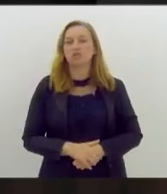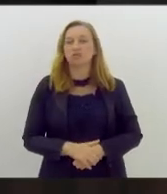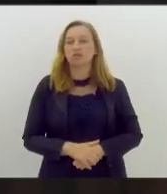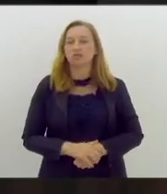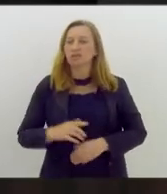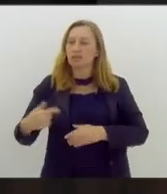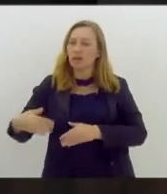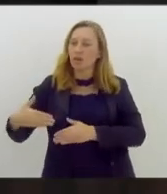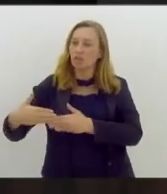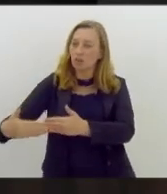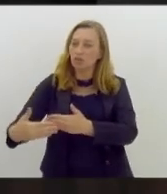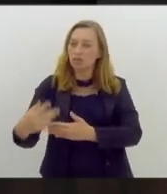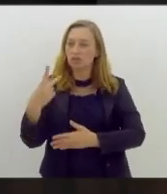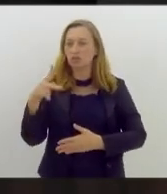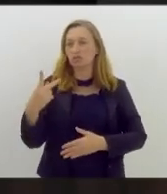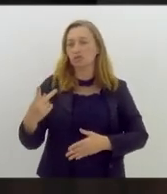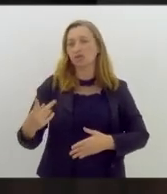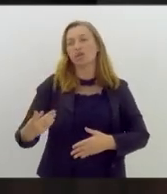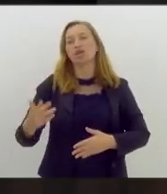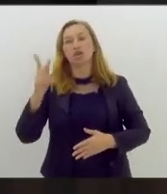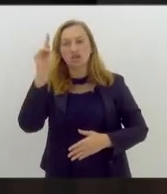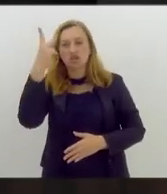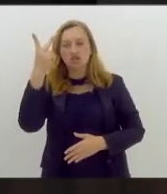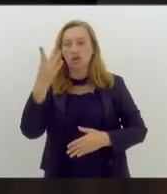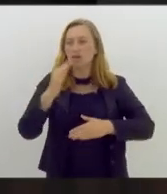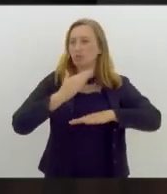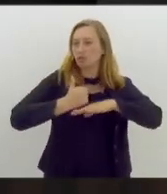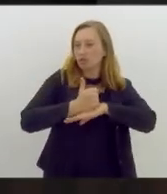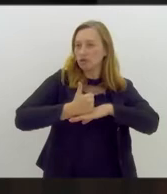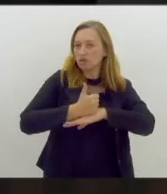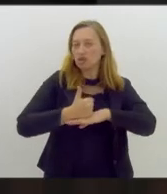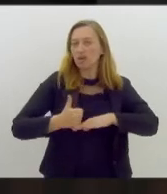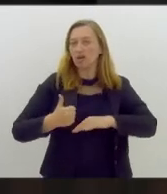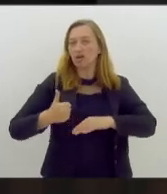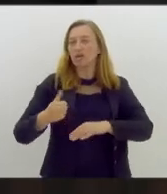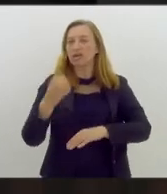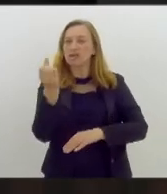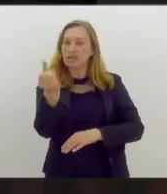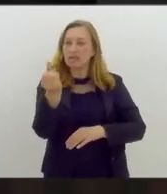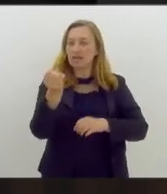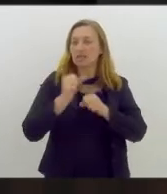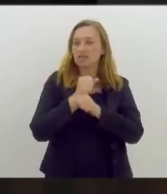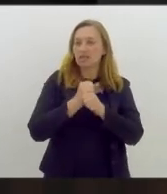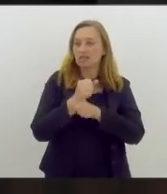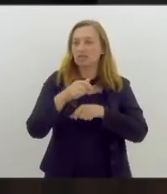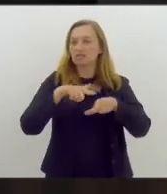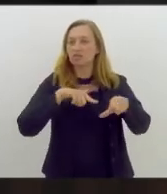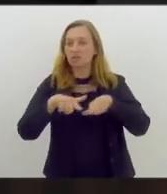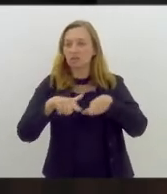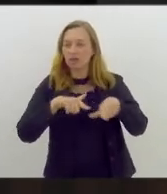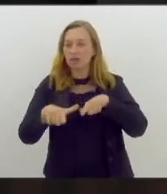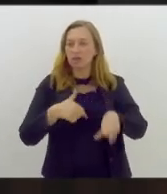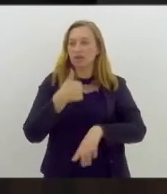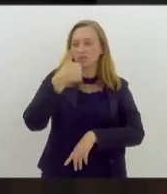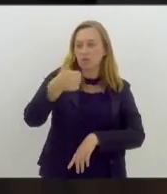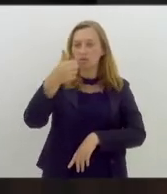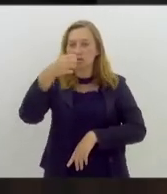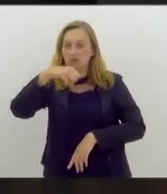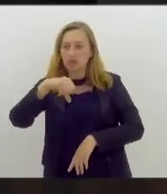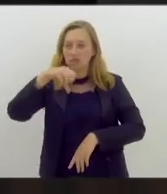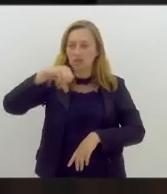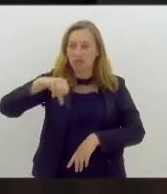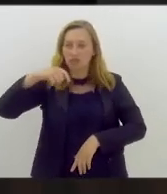longo de seu percurso profissional, advogou por 6 anos, ingressando na magistratura em